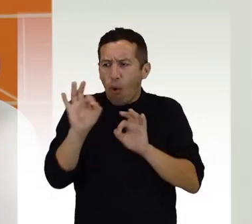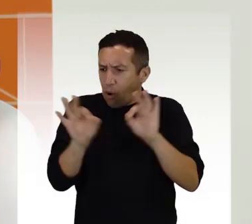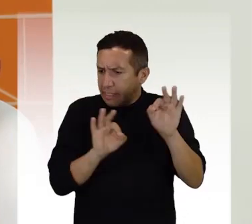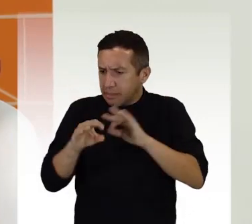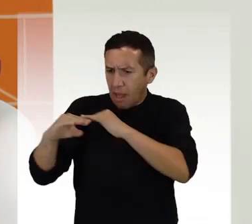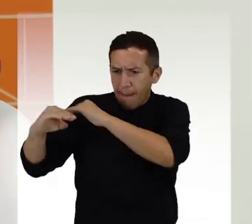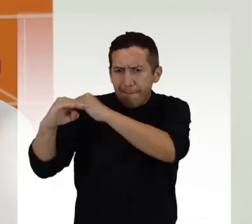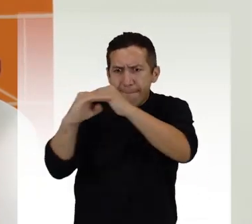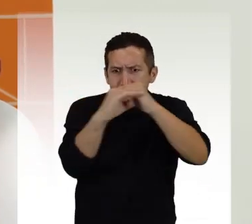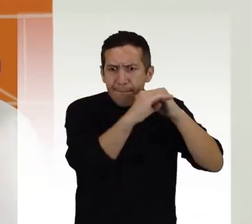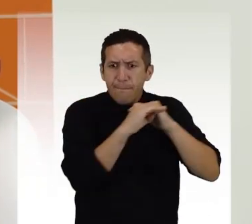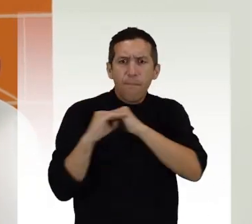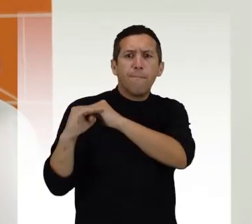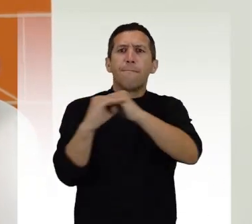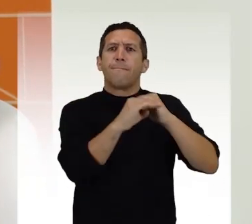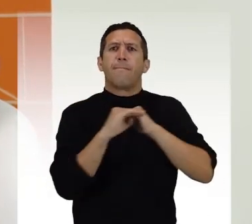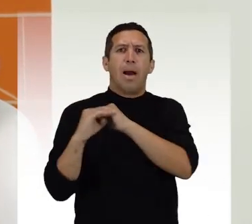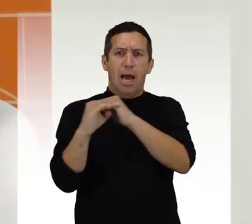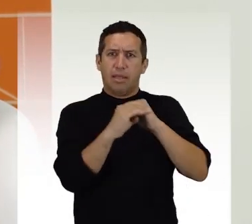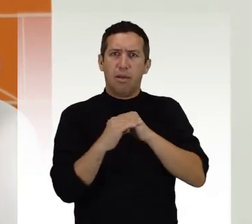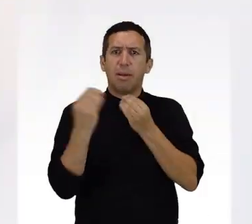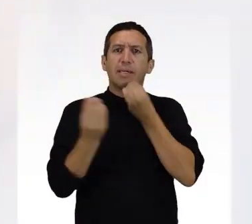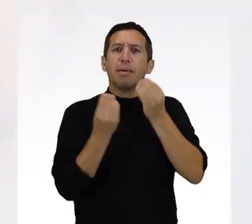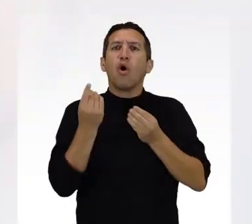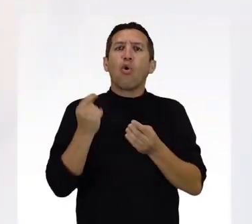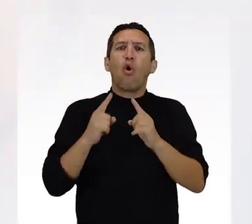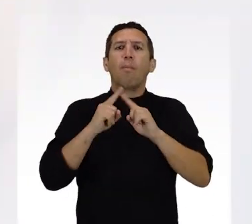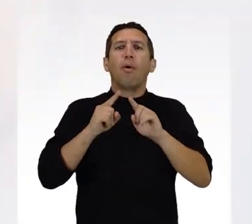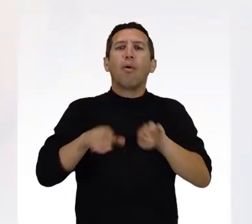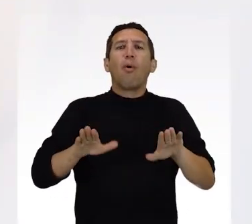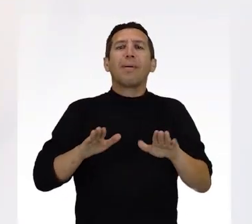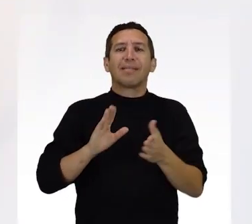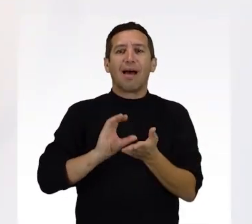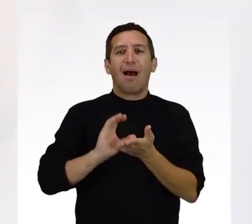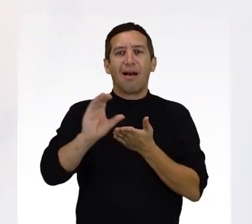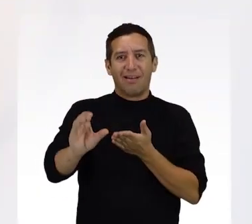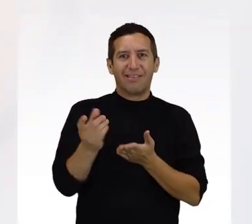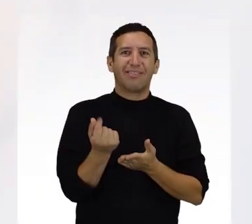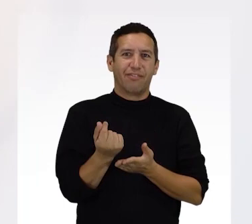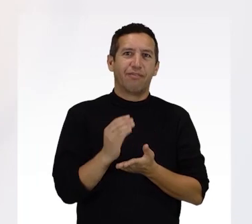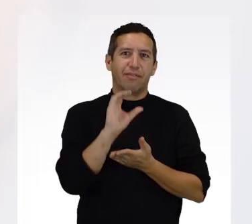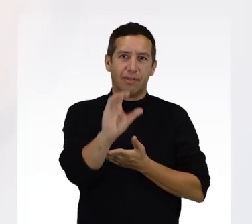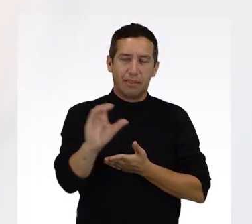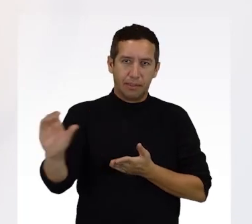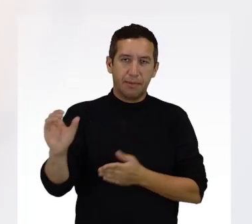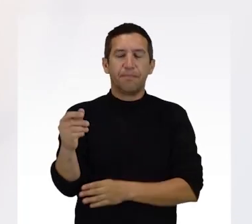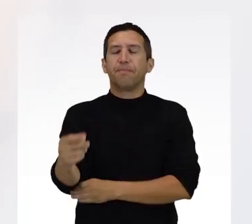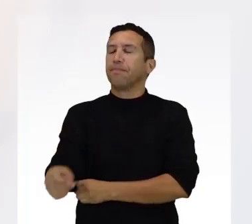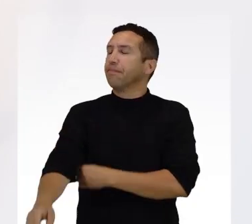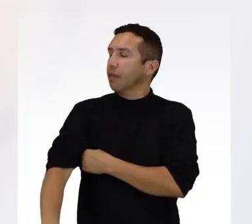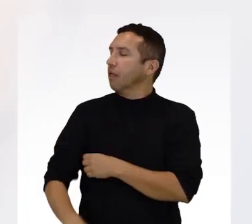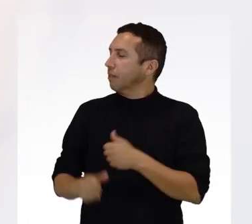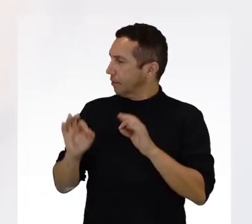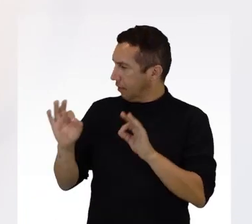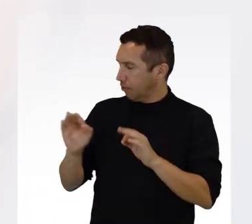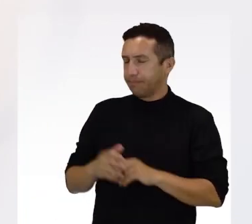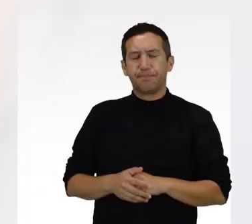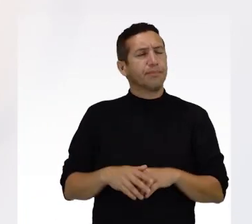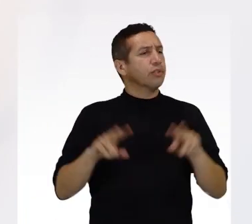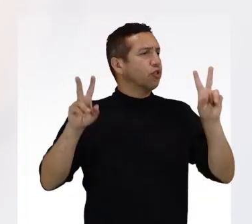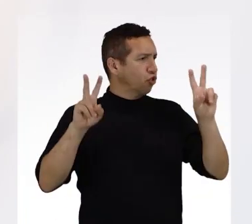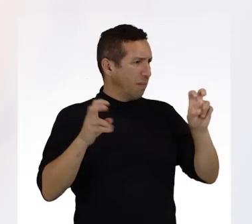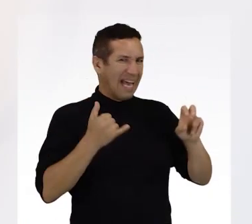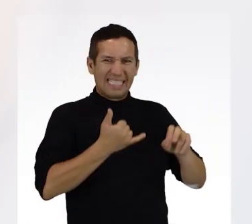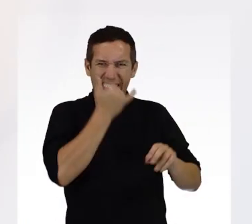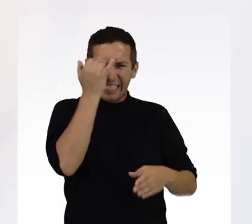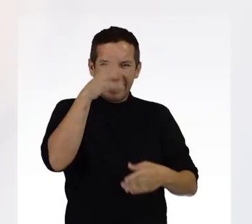dessa padronização ou não das reparações. A gente ouve muito uma questão que aí eu quero que vocês duas falem sobre